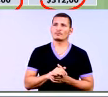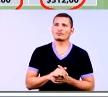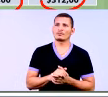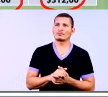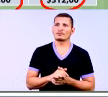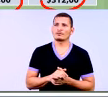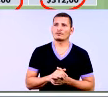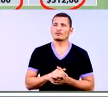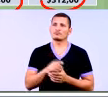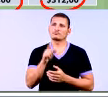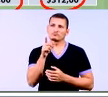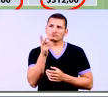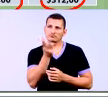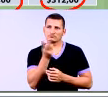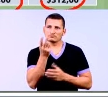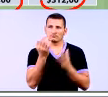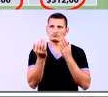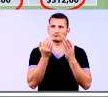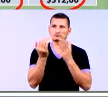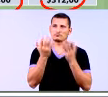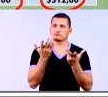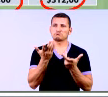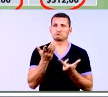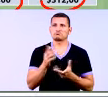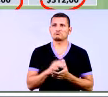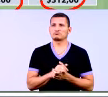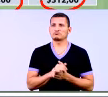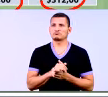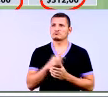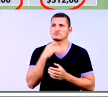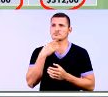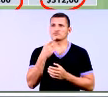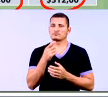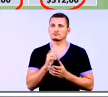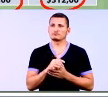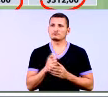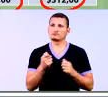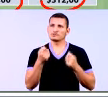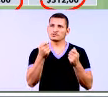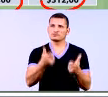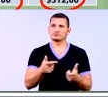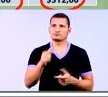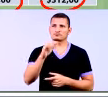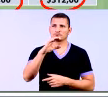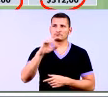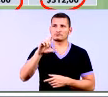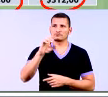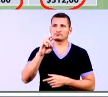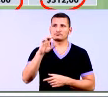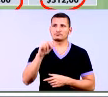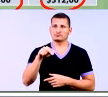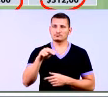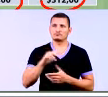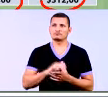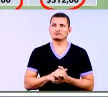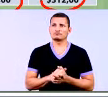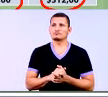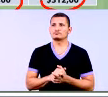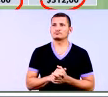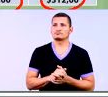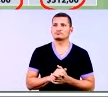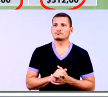então, não valeria a pena, por esse parâmetro aqui de núcleo, não vale a pena eu investir no Celeron? Exatamente. Pela metade do preço eu